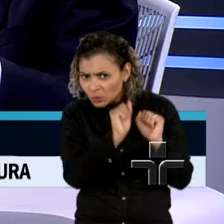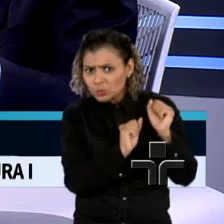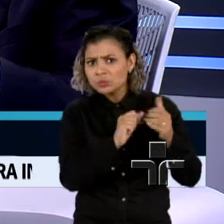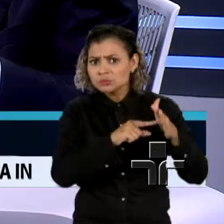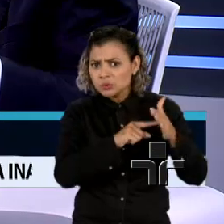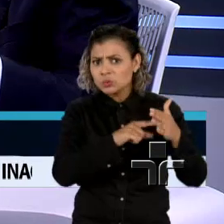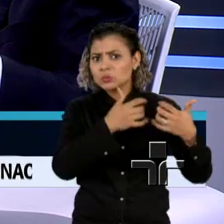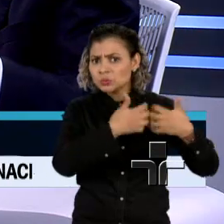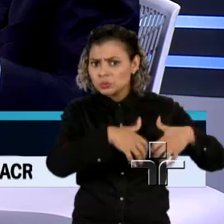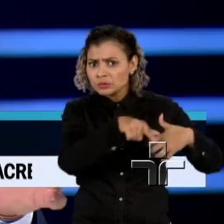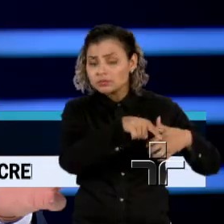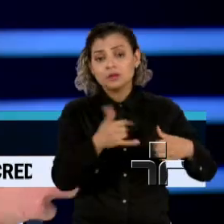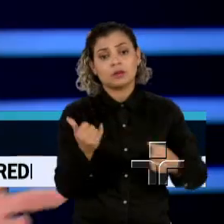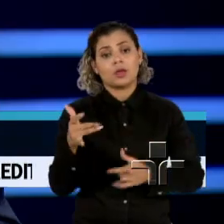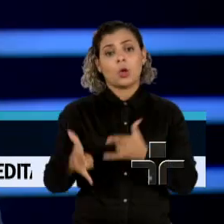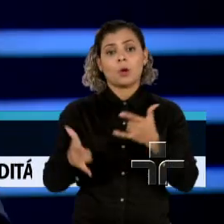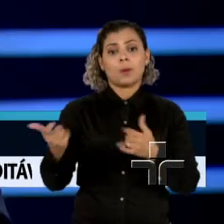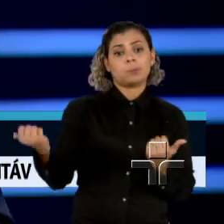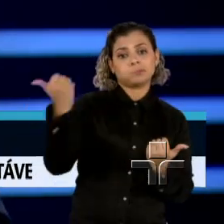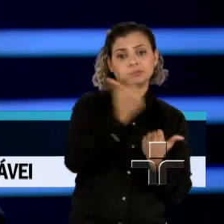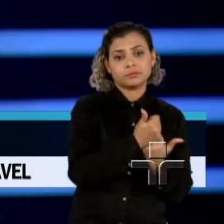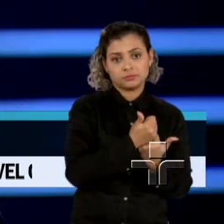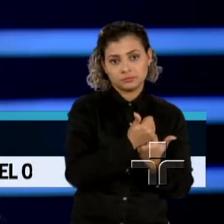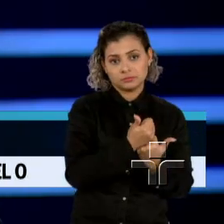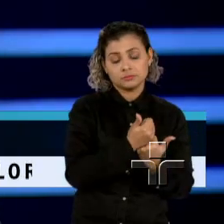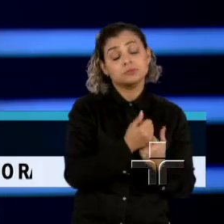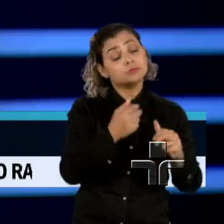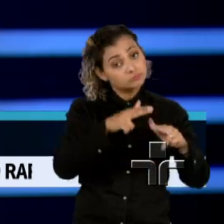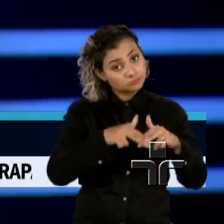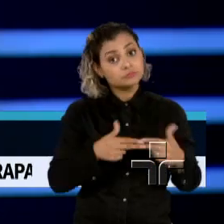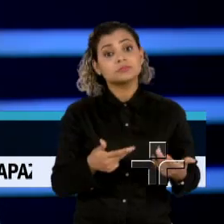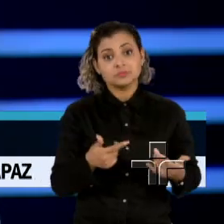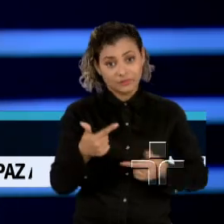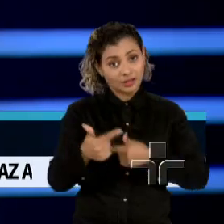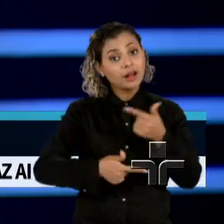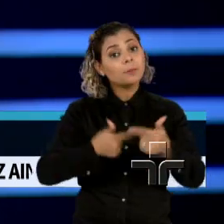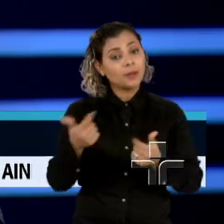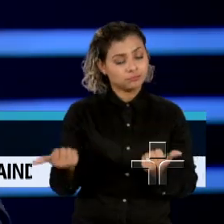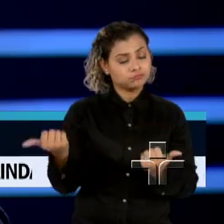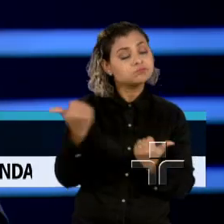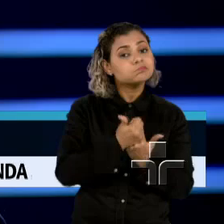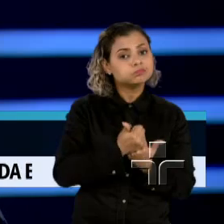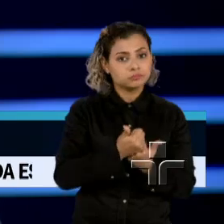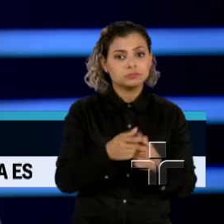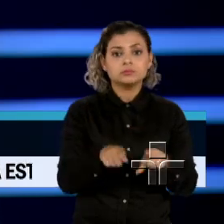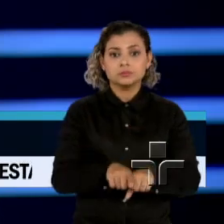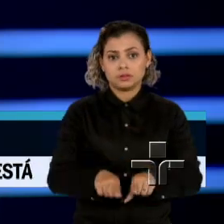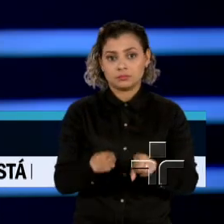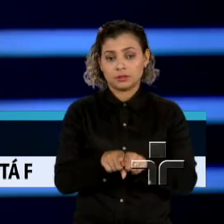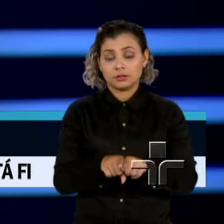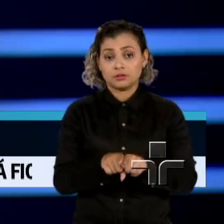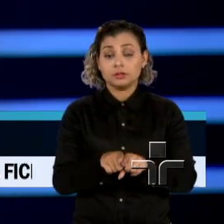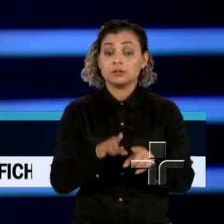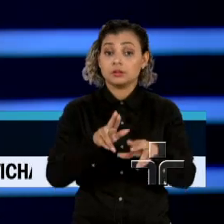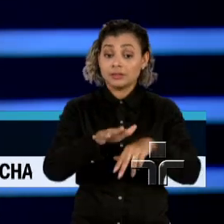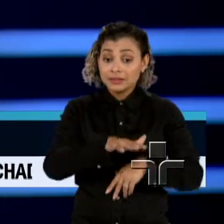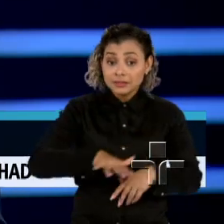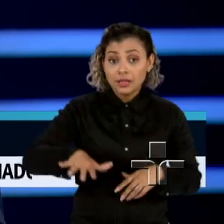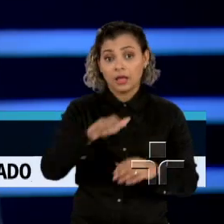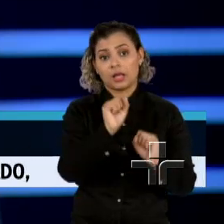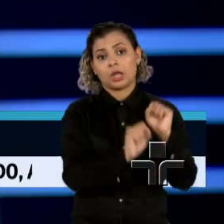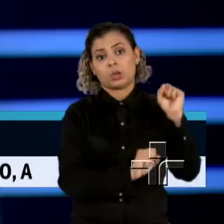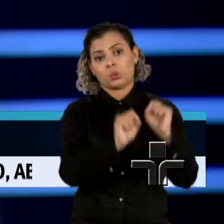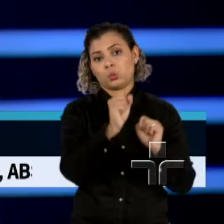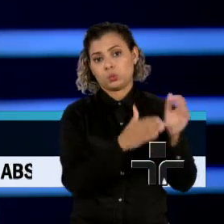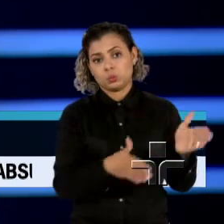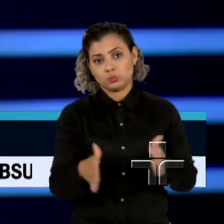estavam robotizadas. Né? Então, isso também substitui emprego. Essas 2 dimensões, em particular na área da indústria,